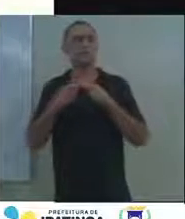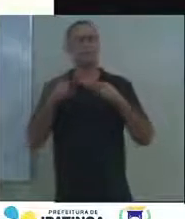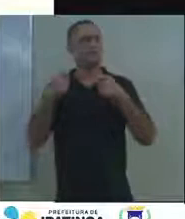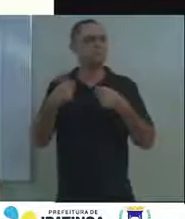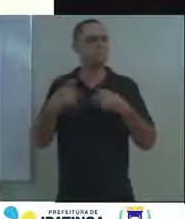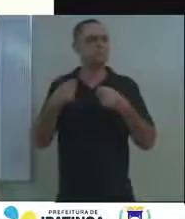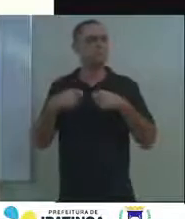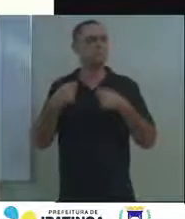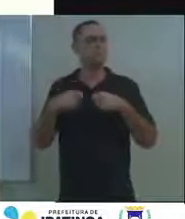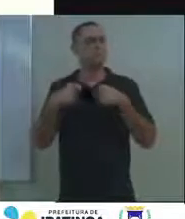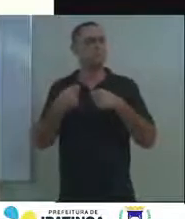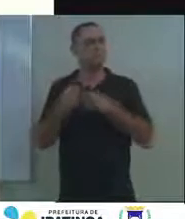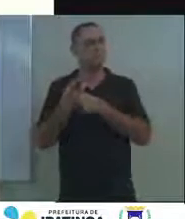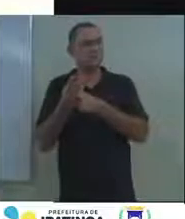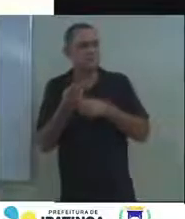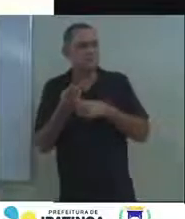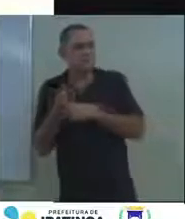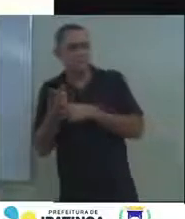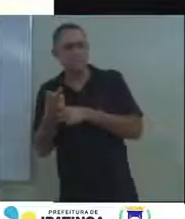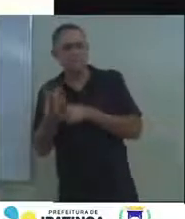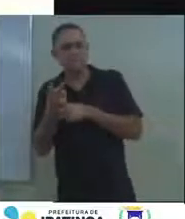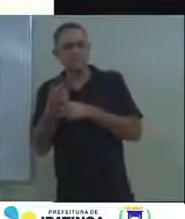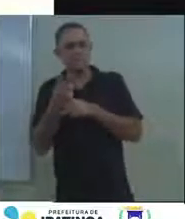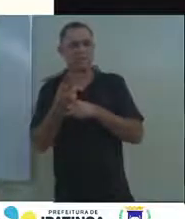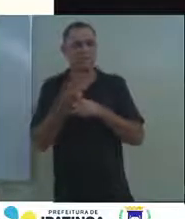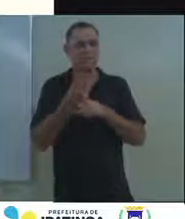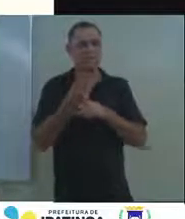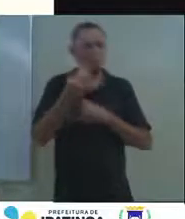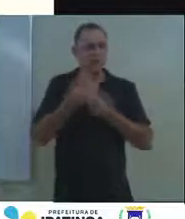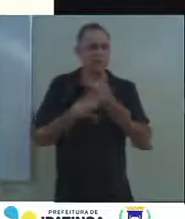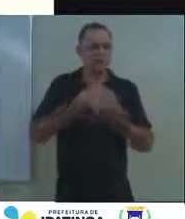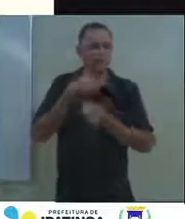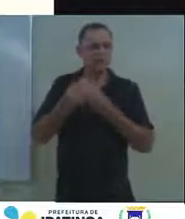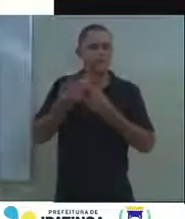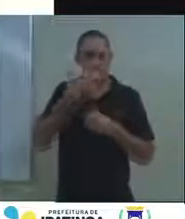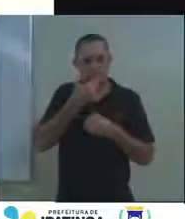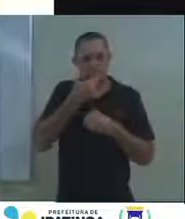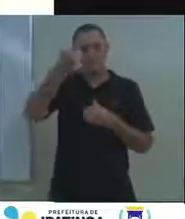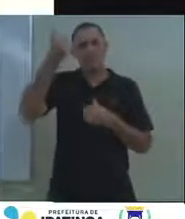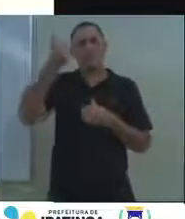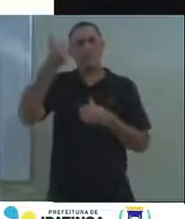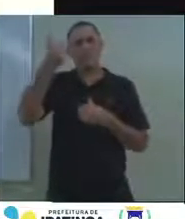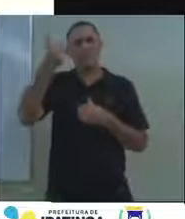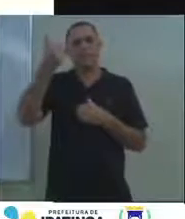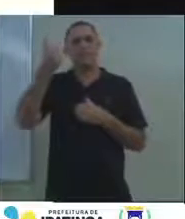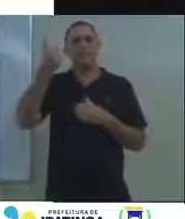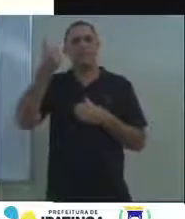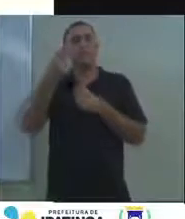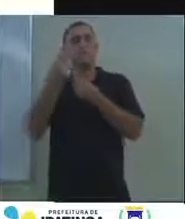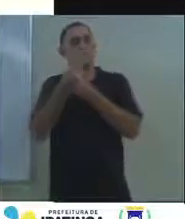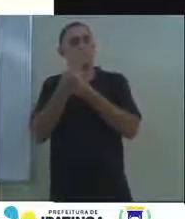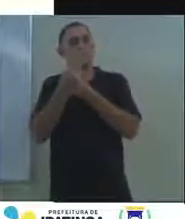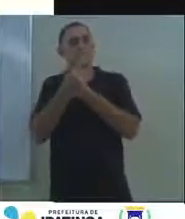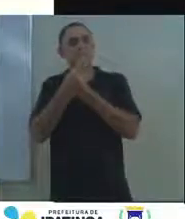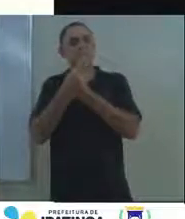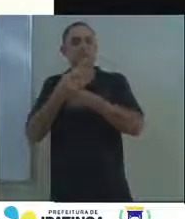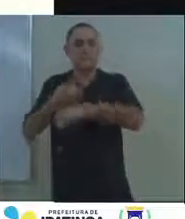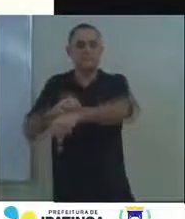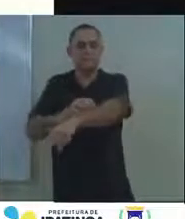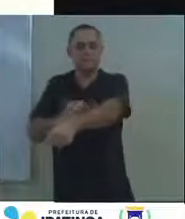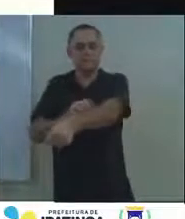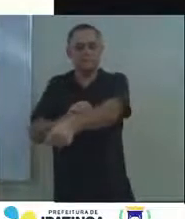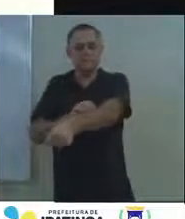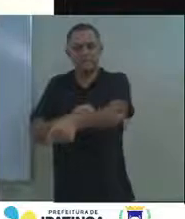e procurar um alergista para eu entender e para eu diminuir, para eu minimizar o impacto dessas alergias na minha voz,